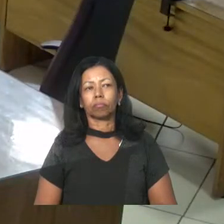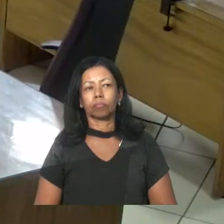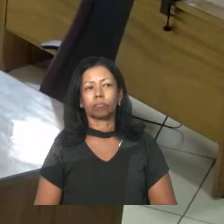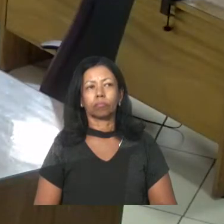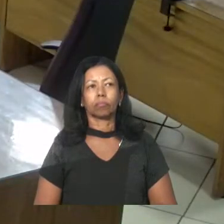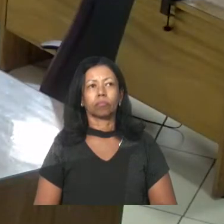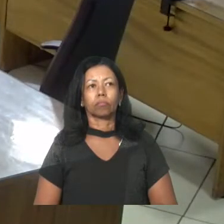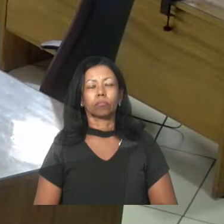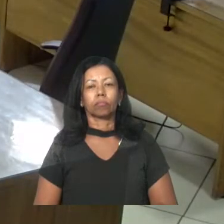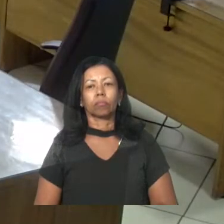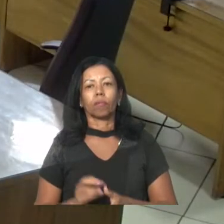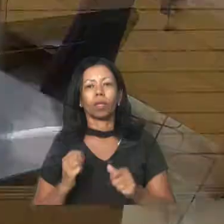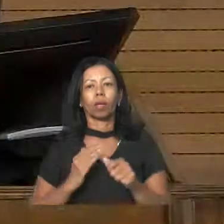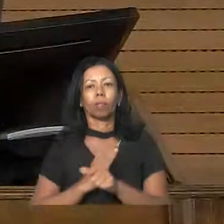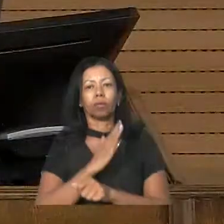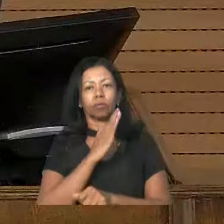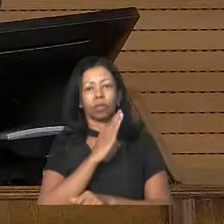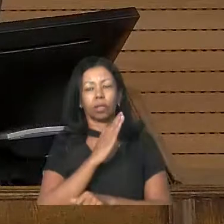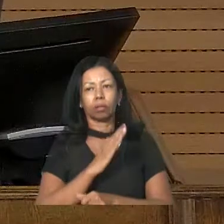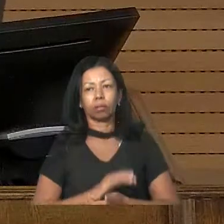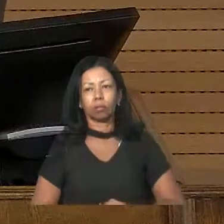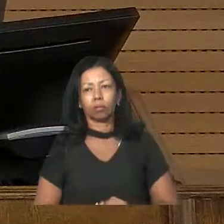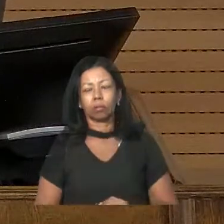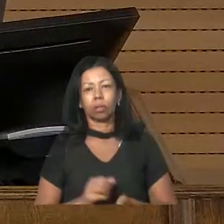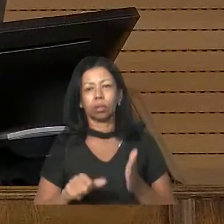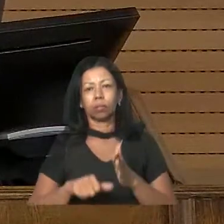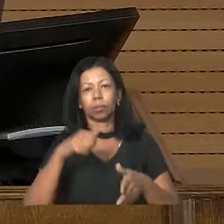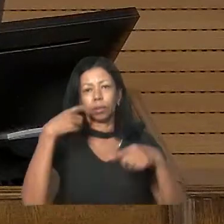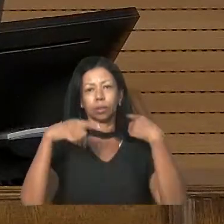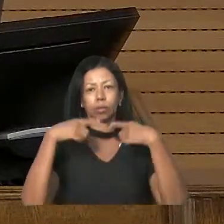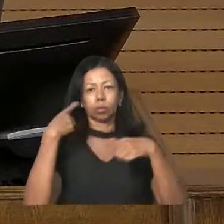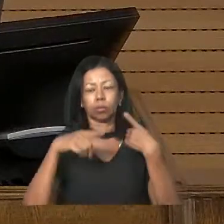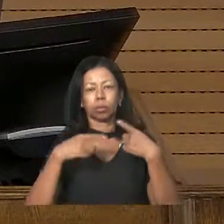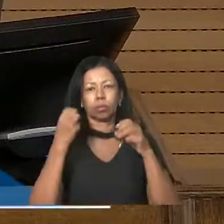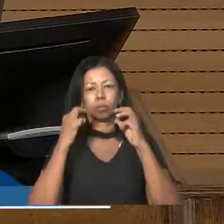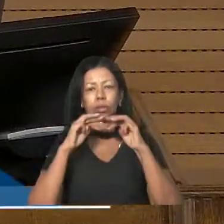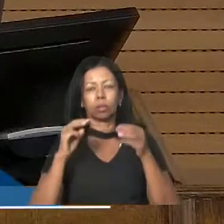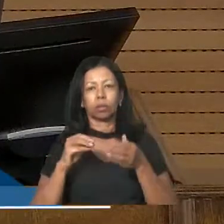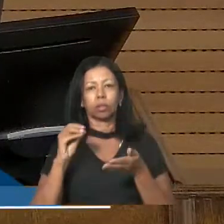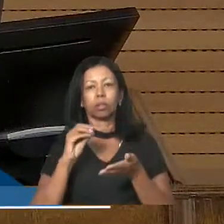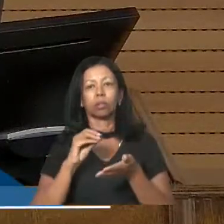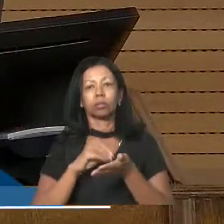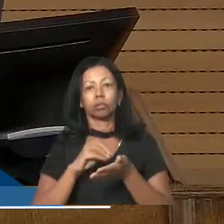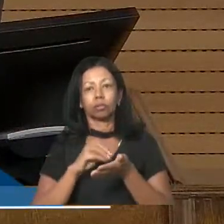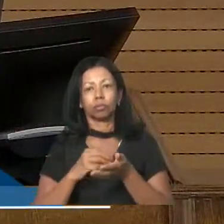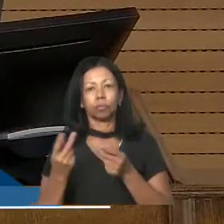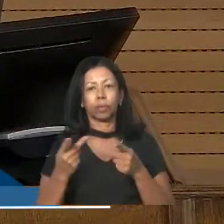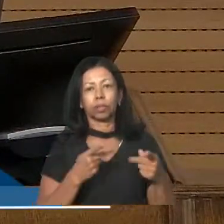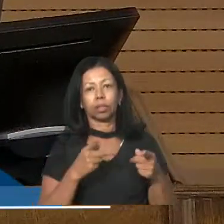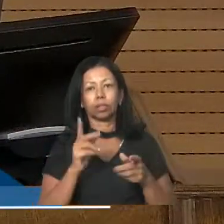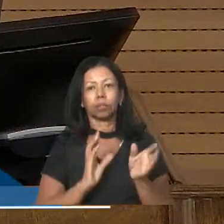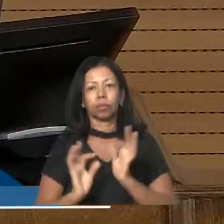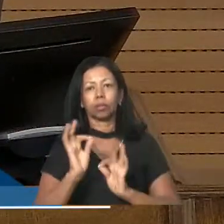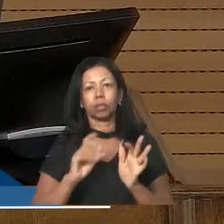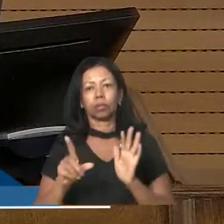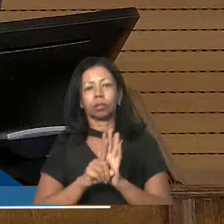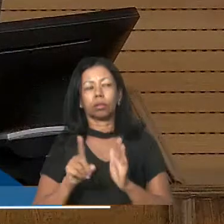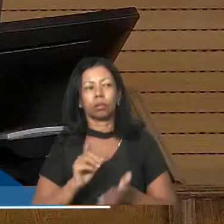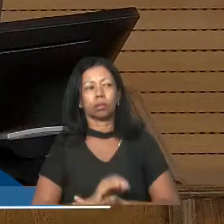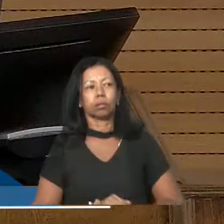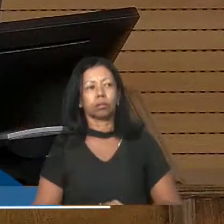Está, portanto, aprovado em primeira discussão com mensagem aditiva o presente projeto de lei.